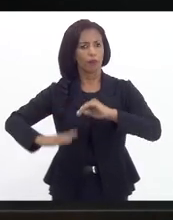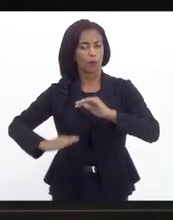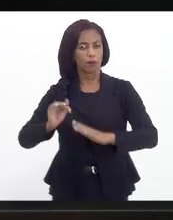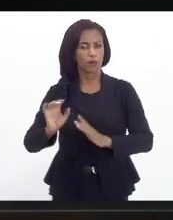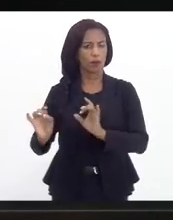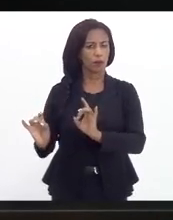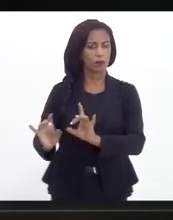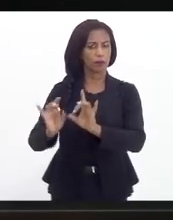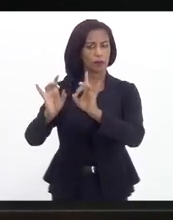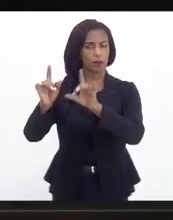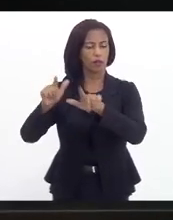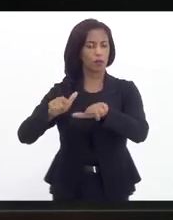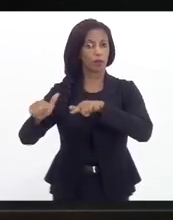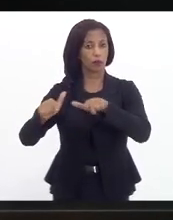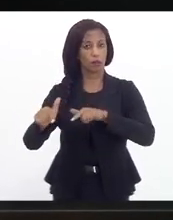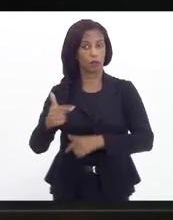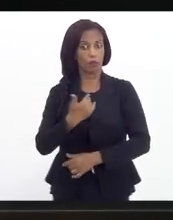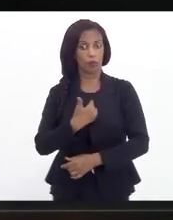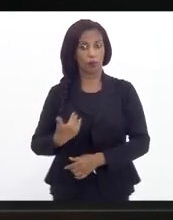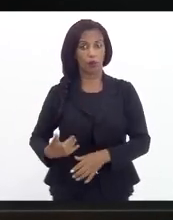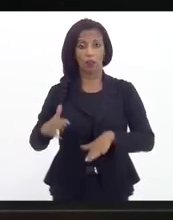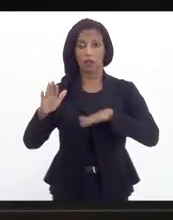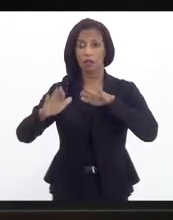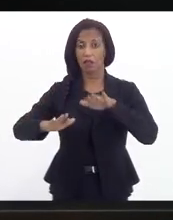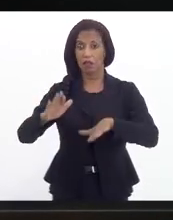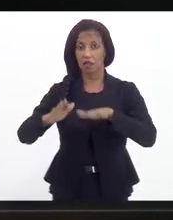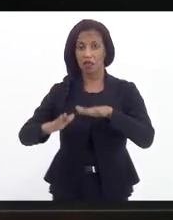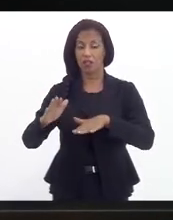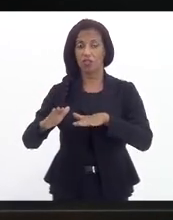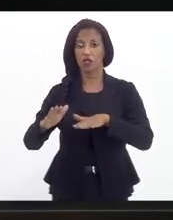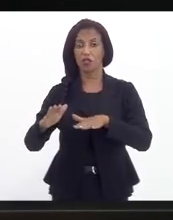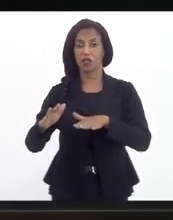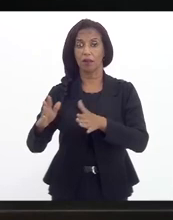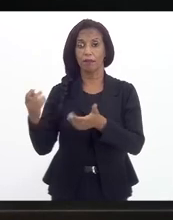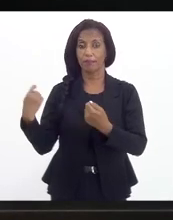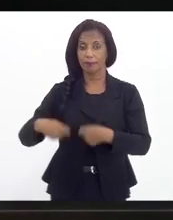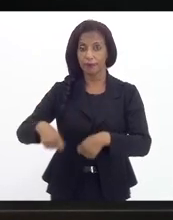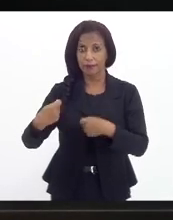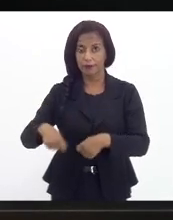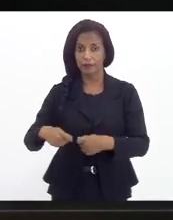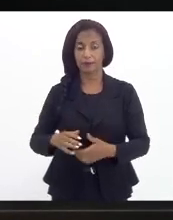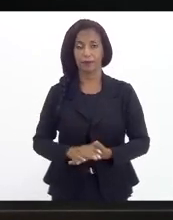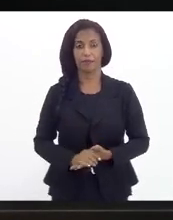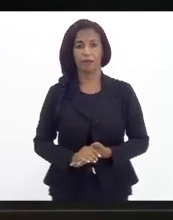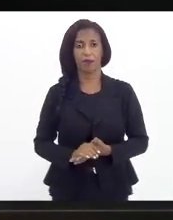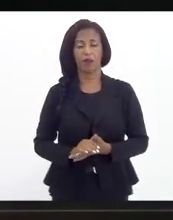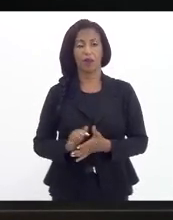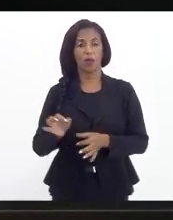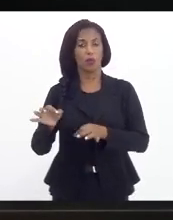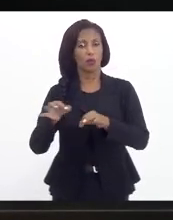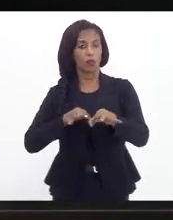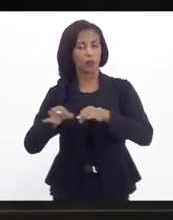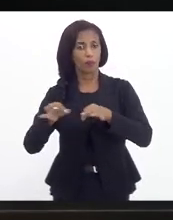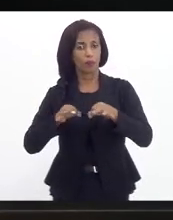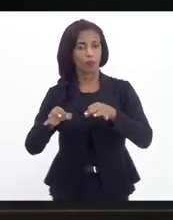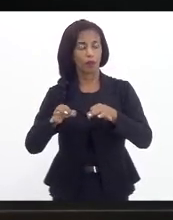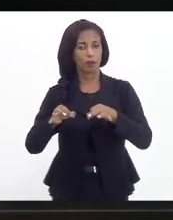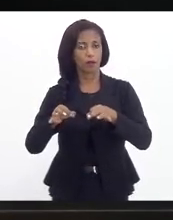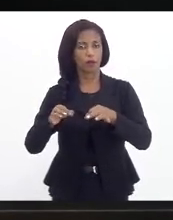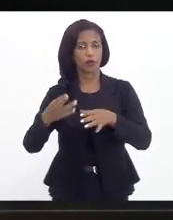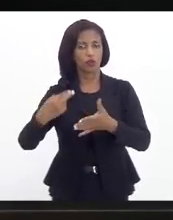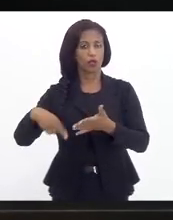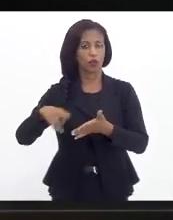essenciais com utilidade dos serviços públicos, desde que expressamente previsto no plano de recuperação fiscal